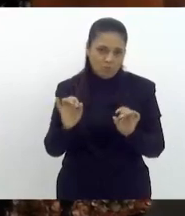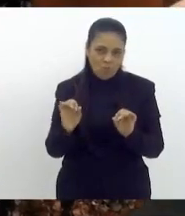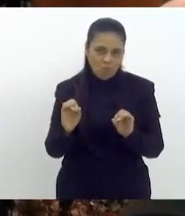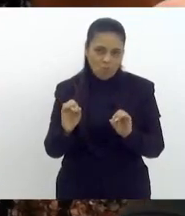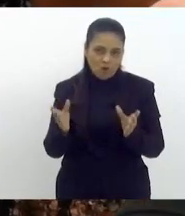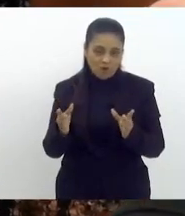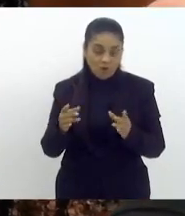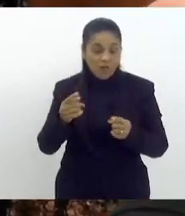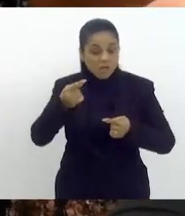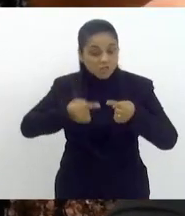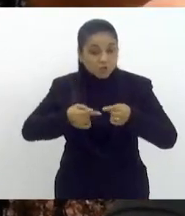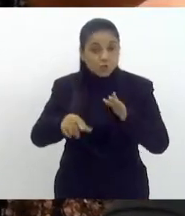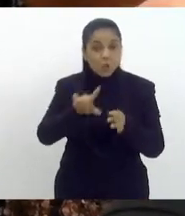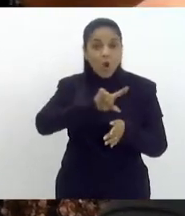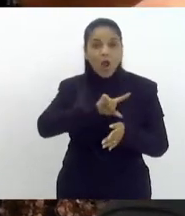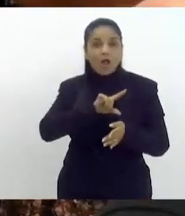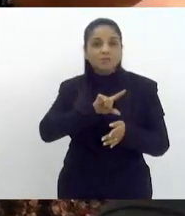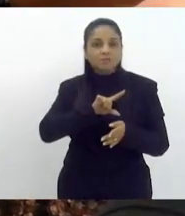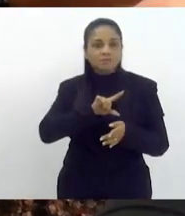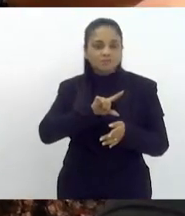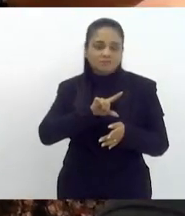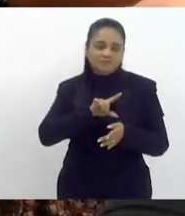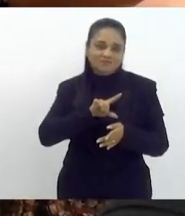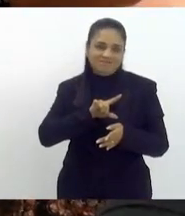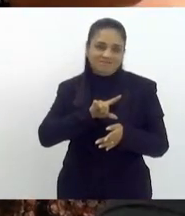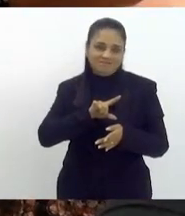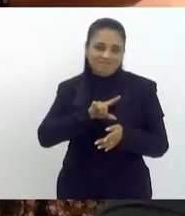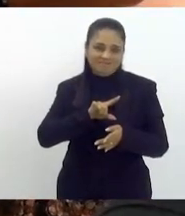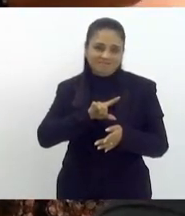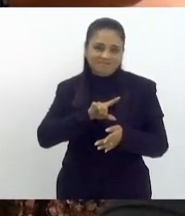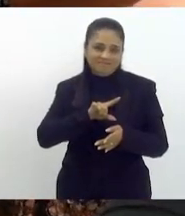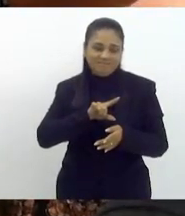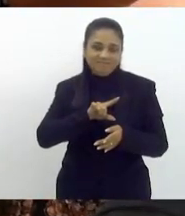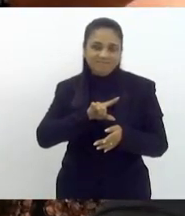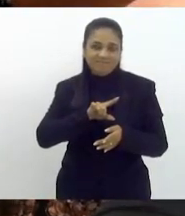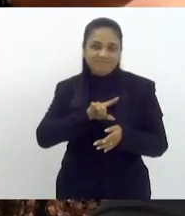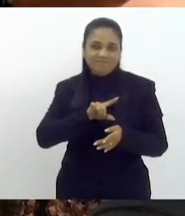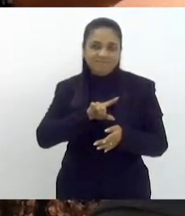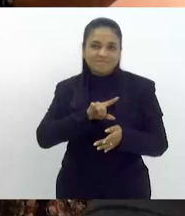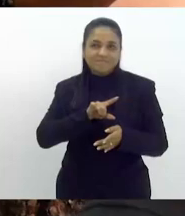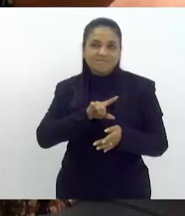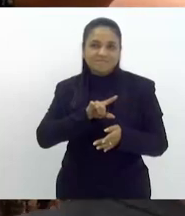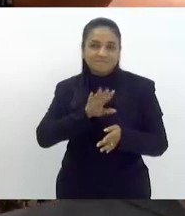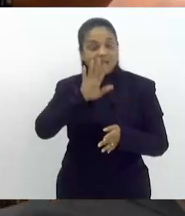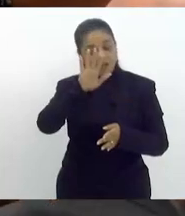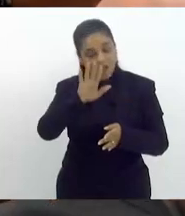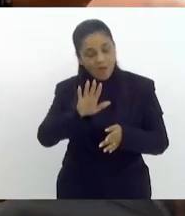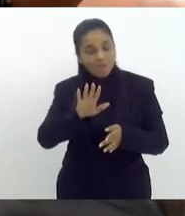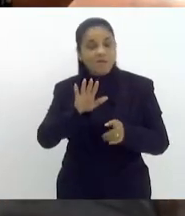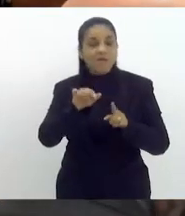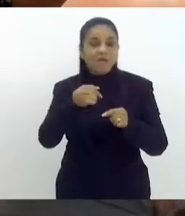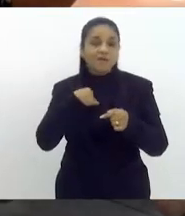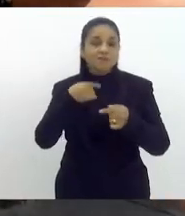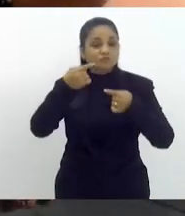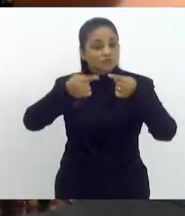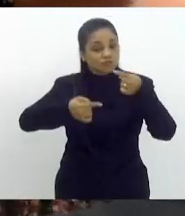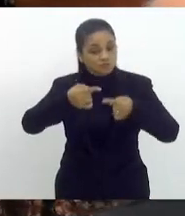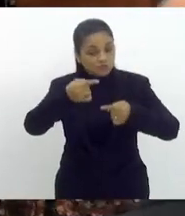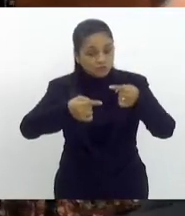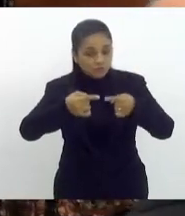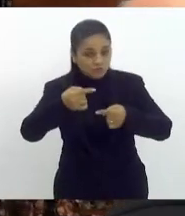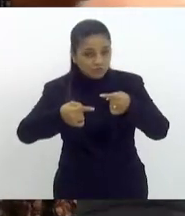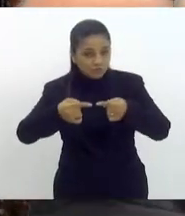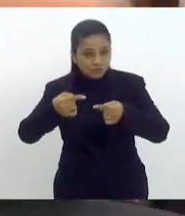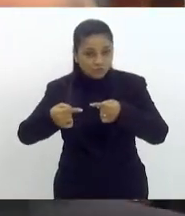Ele discutiu o projeto Sem ela ter chamado para discussão ele fez uma vossa excelência fez uma discussão de